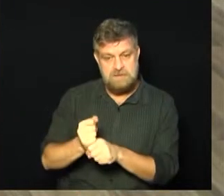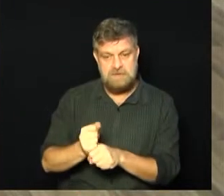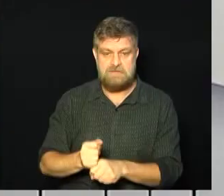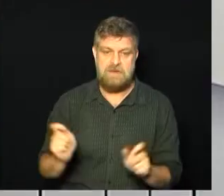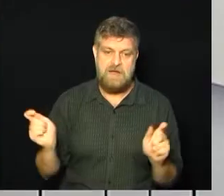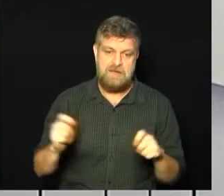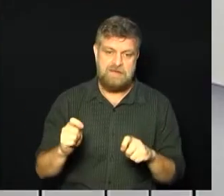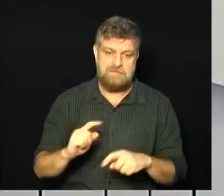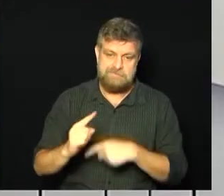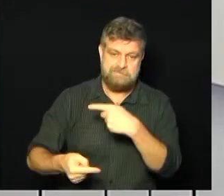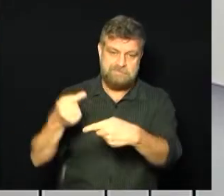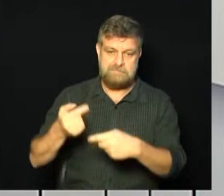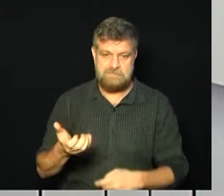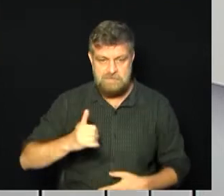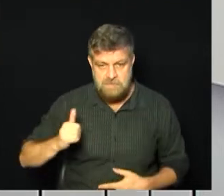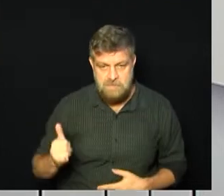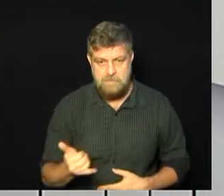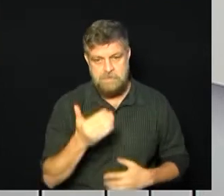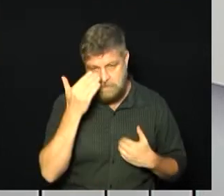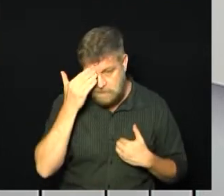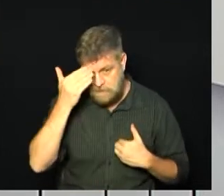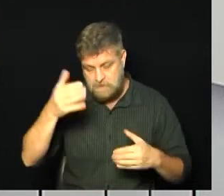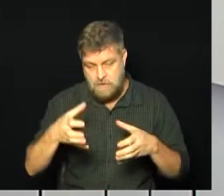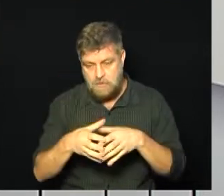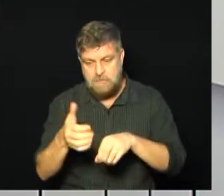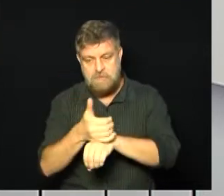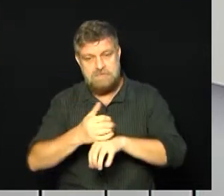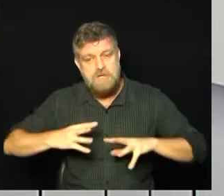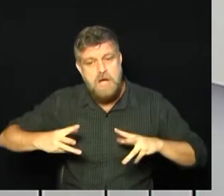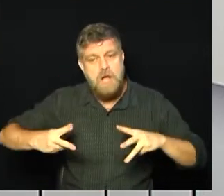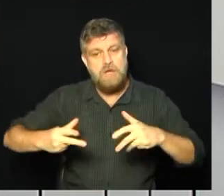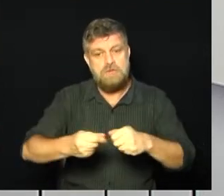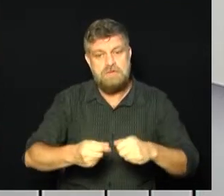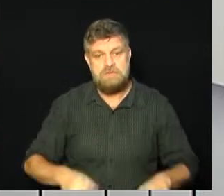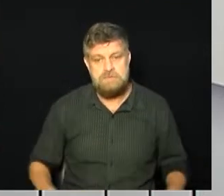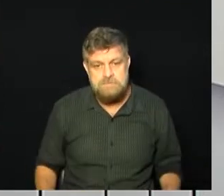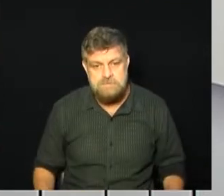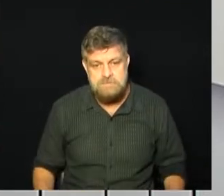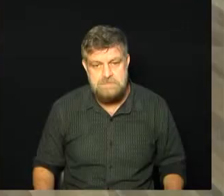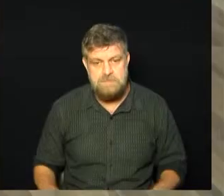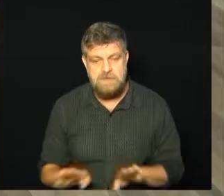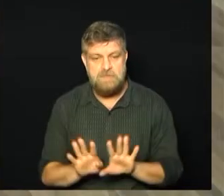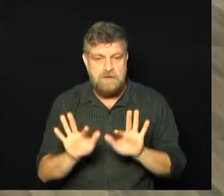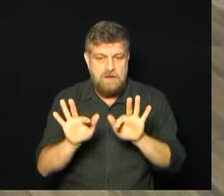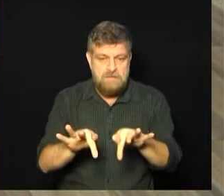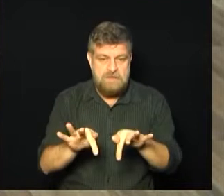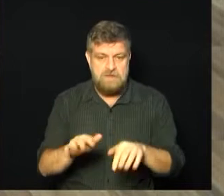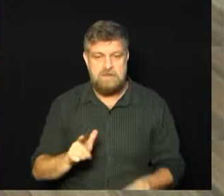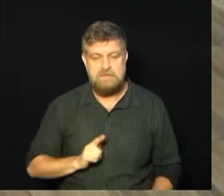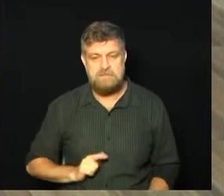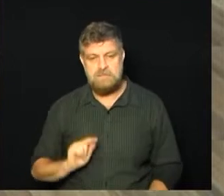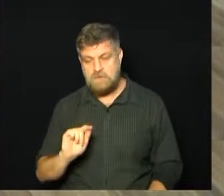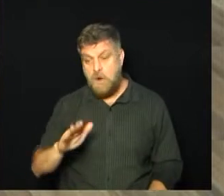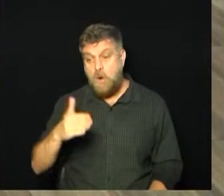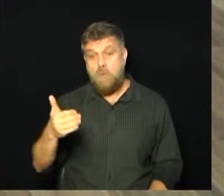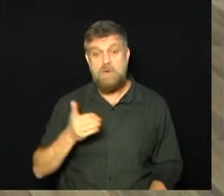poderia ser esse, por isso eu também aproveito para agradecer toda a equipe que esteve junto comigo. O final do evento, quando